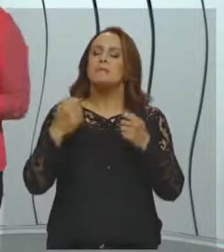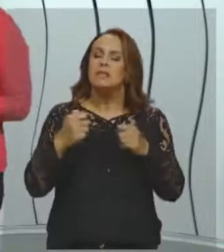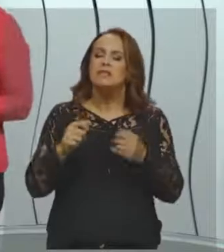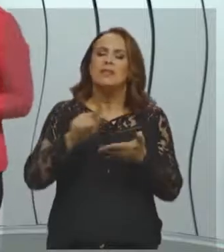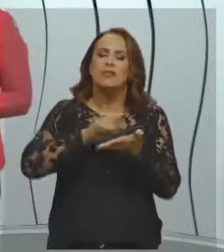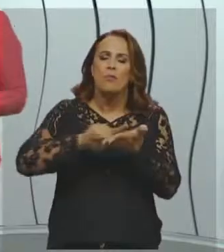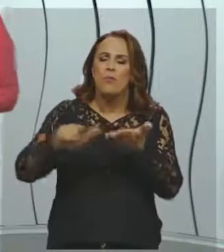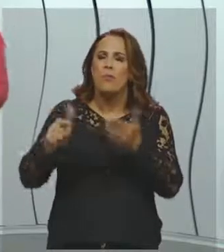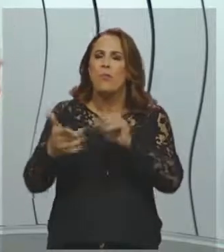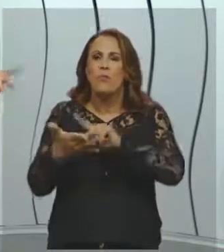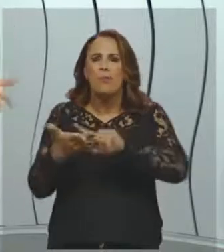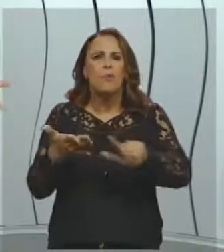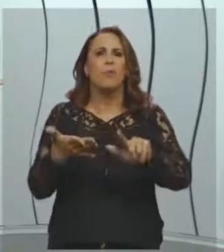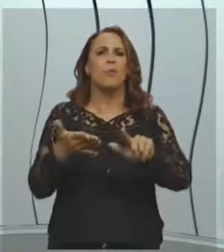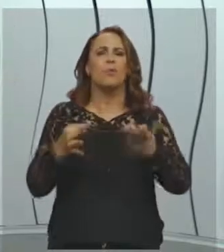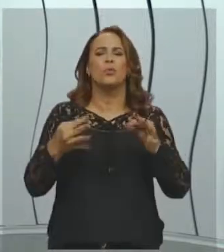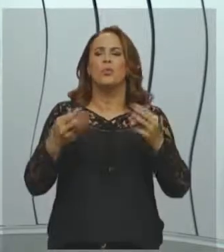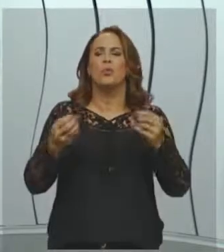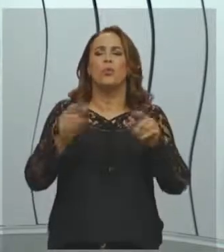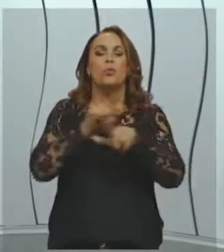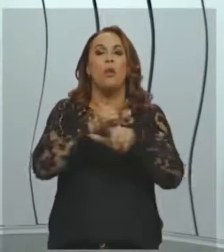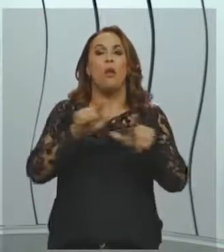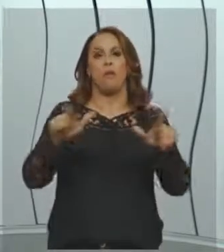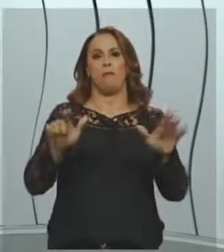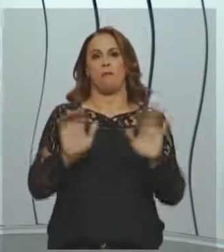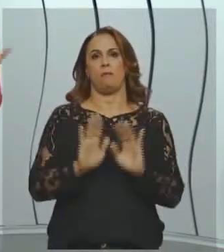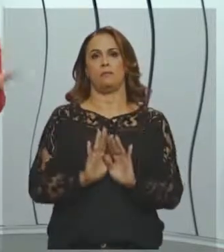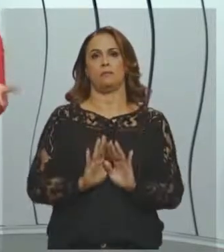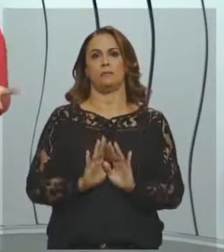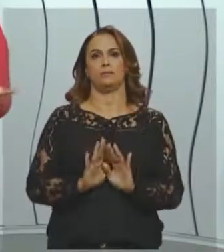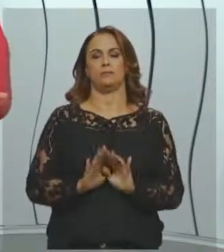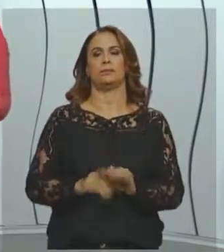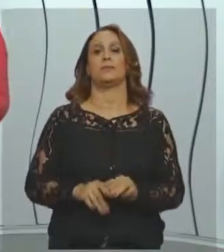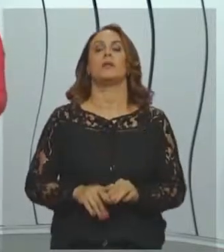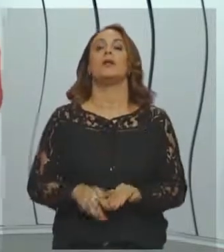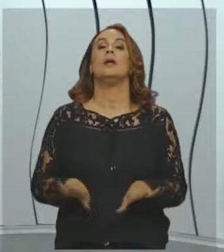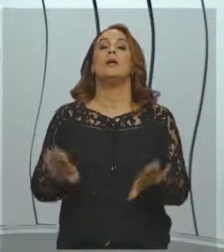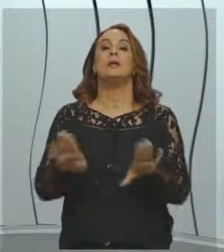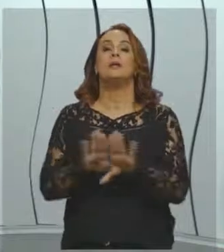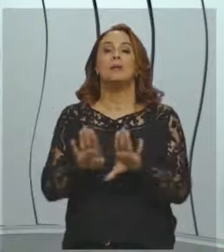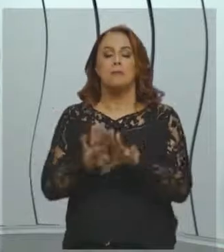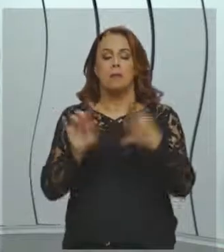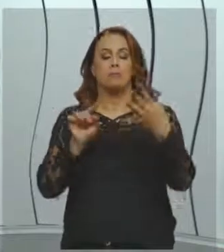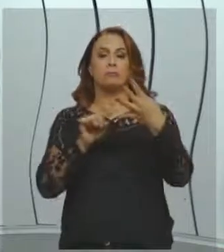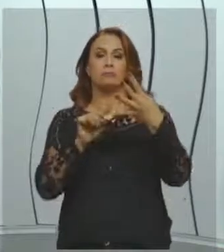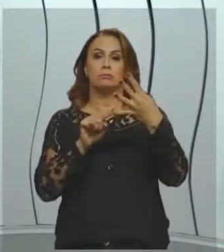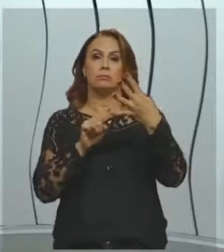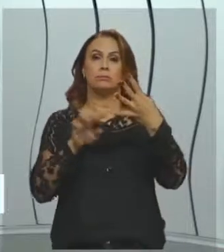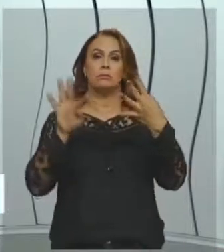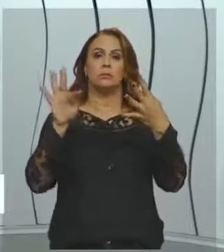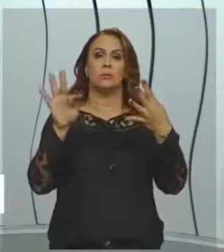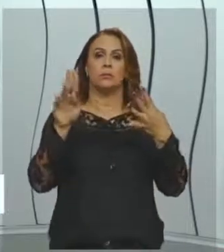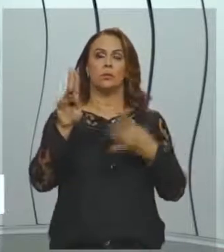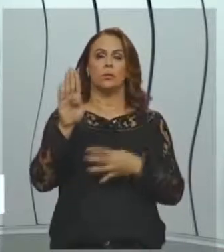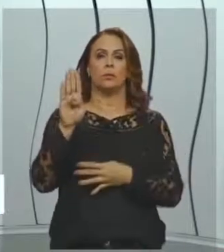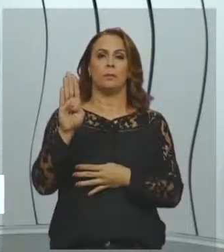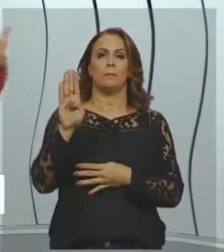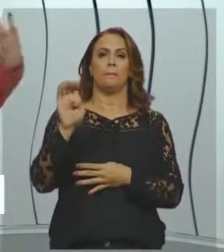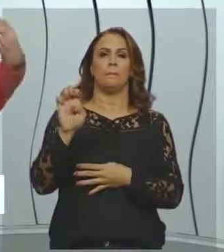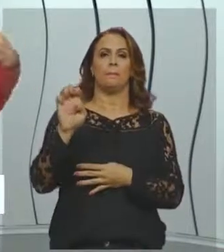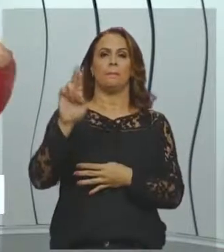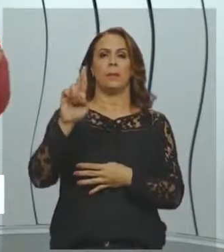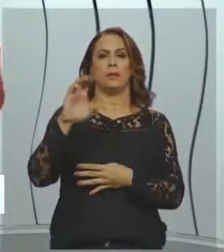doença. Tuberculose é uma doença que você já ouviu falar, porque ela não é uma doença